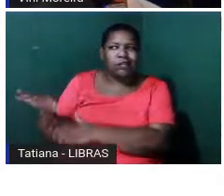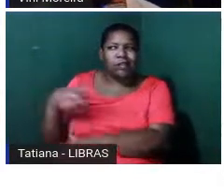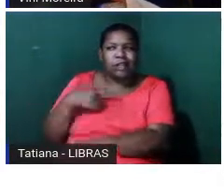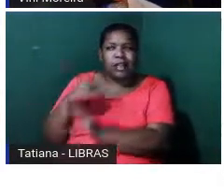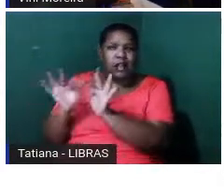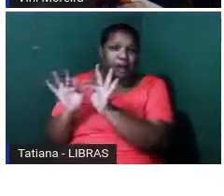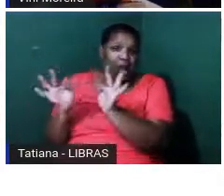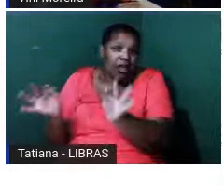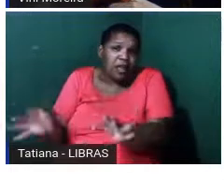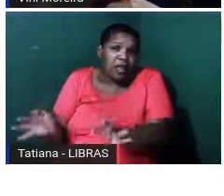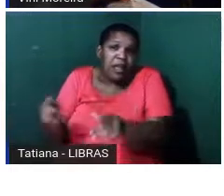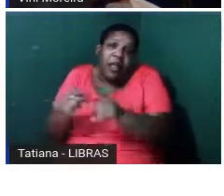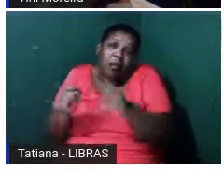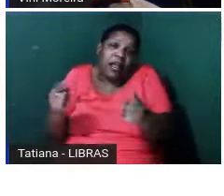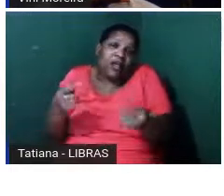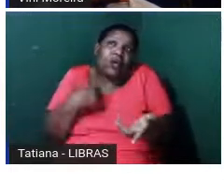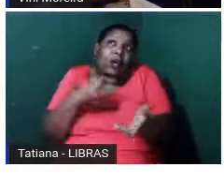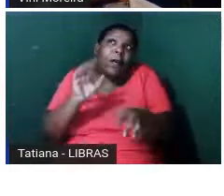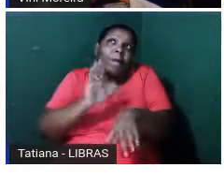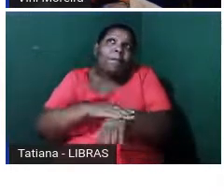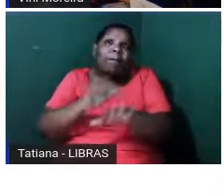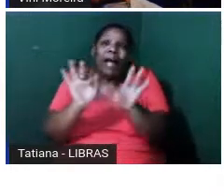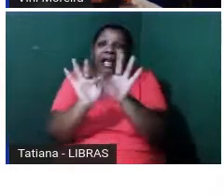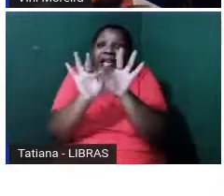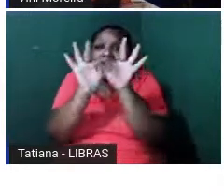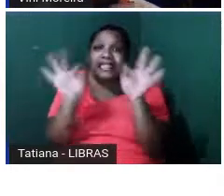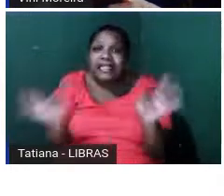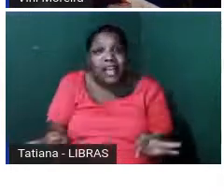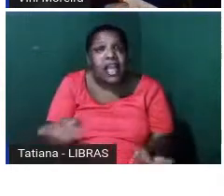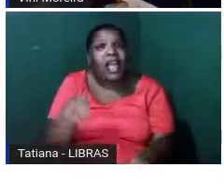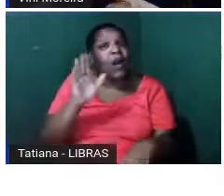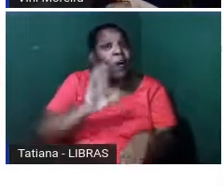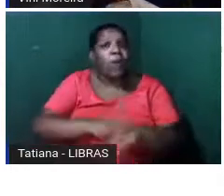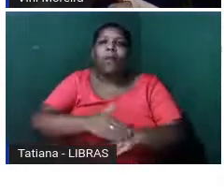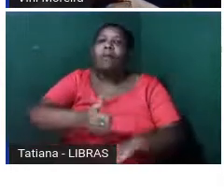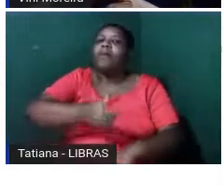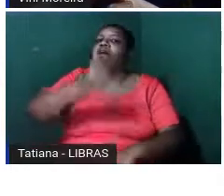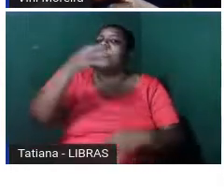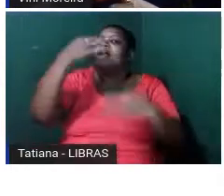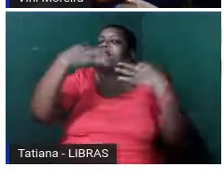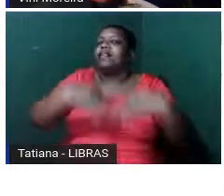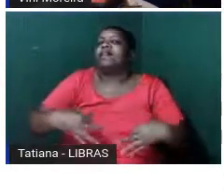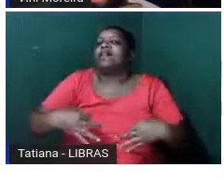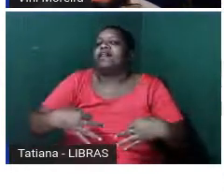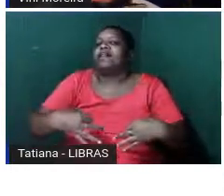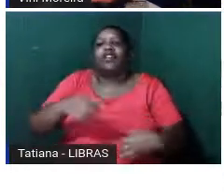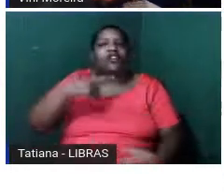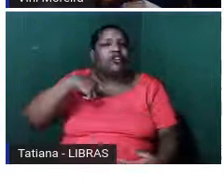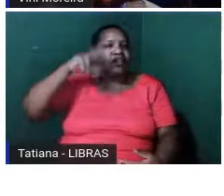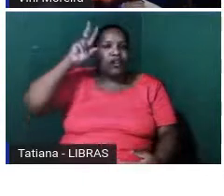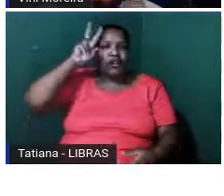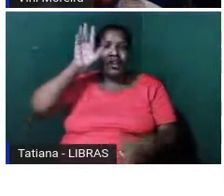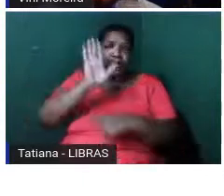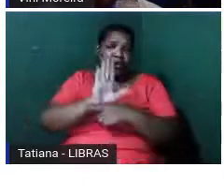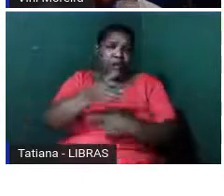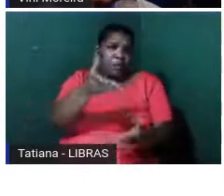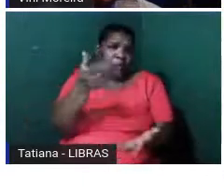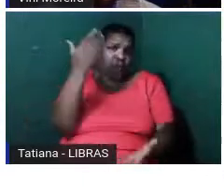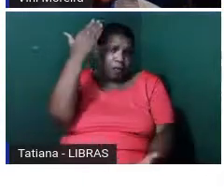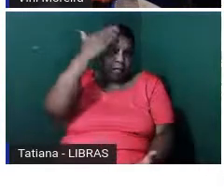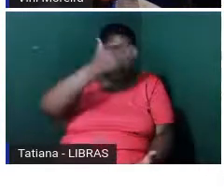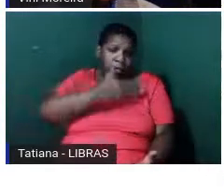mais simples sendo que o mais simples é o mais eficiente para história do cinema para provar para gente